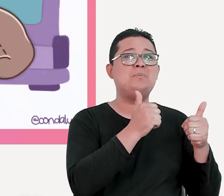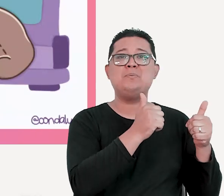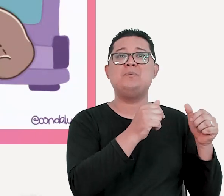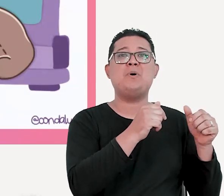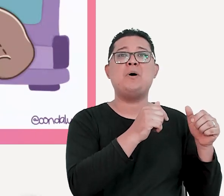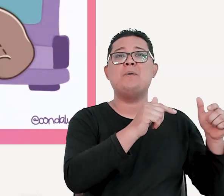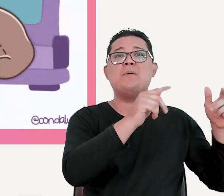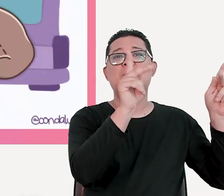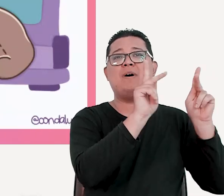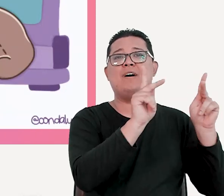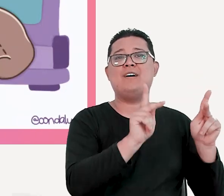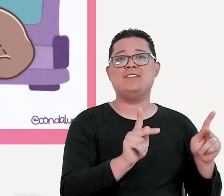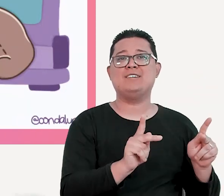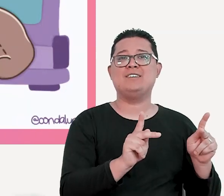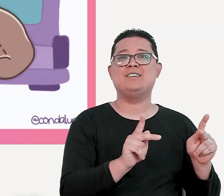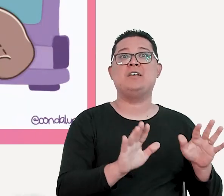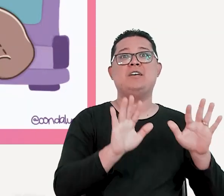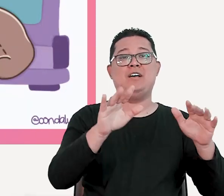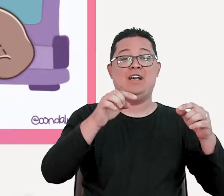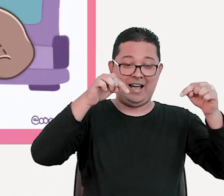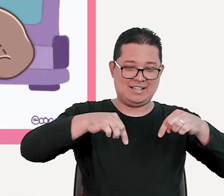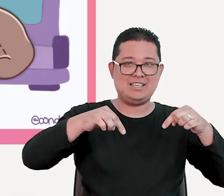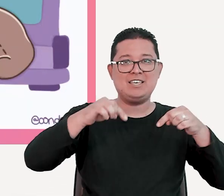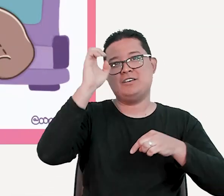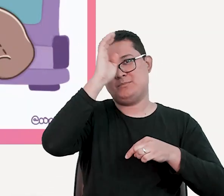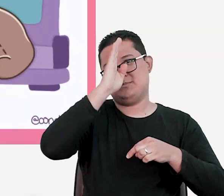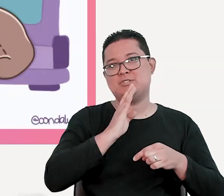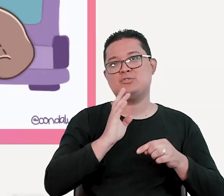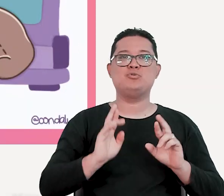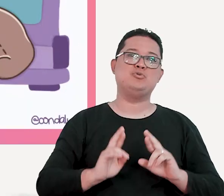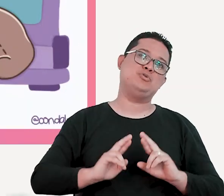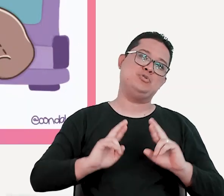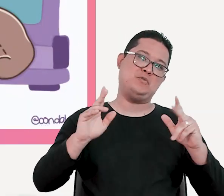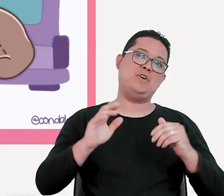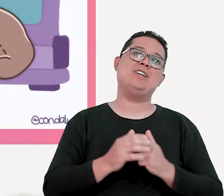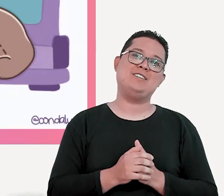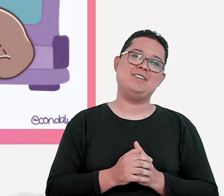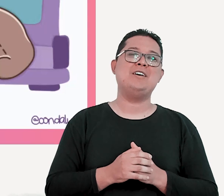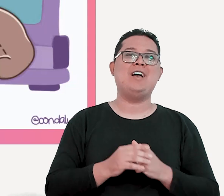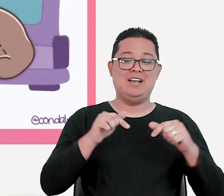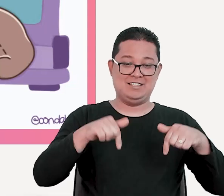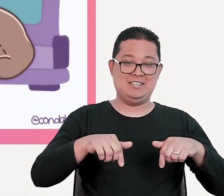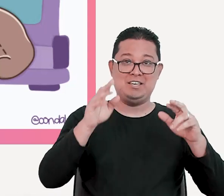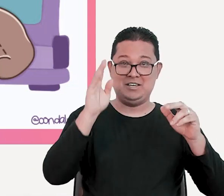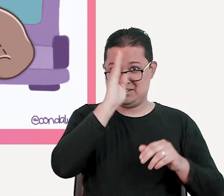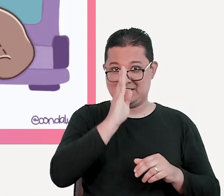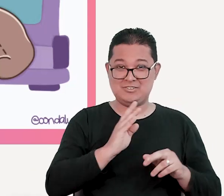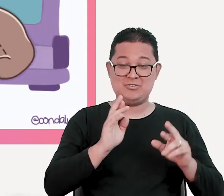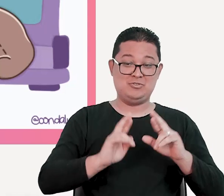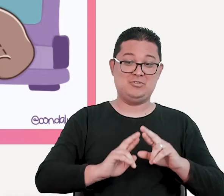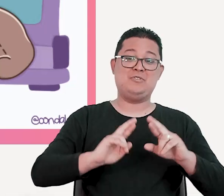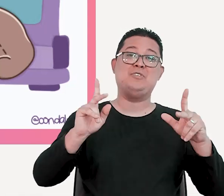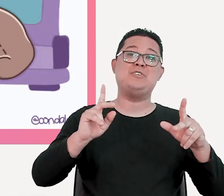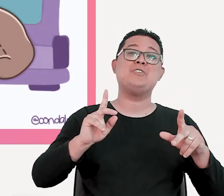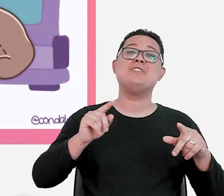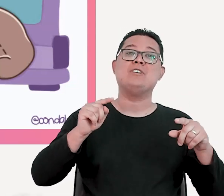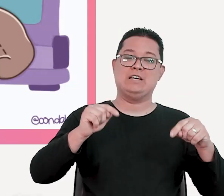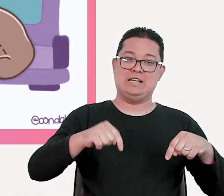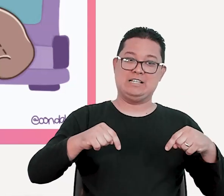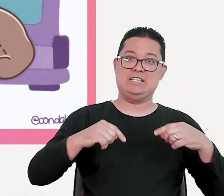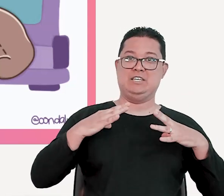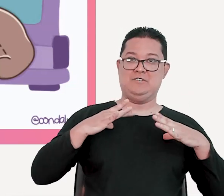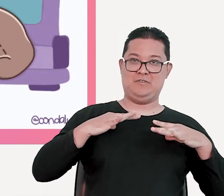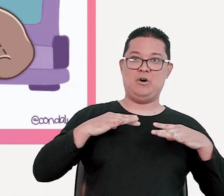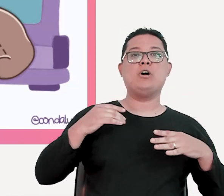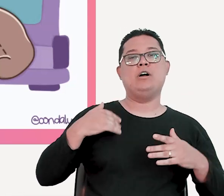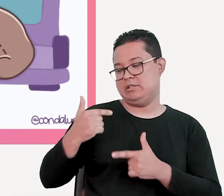também. Mas na terça e na quarta eu trabalho normal. Mas não tem problema, é uma coisa que eu acostumei já. Eu acho que é porque o